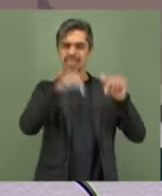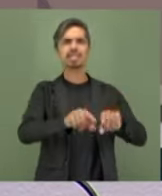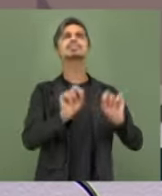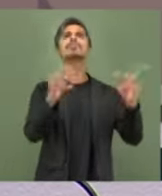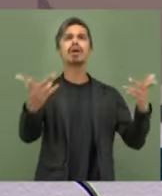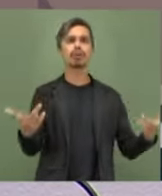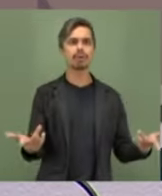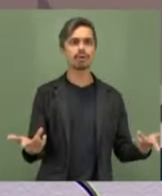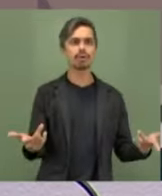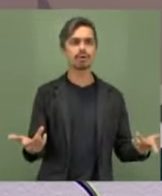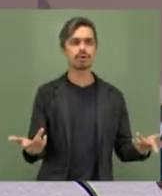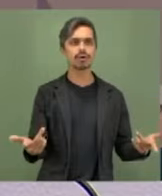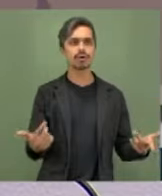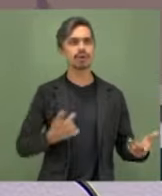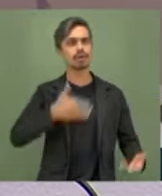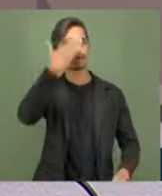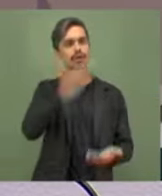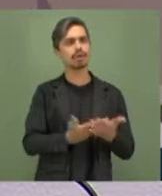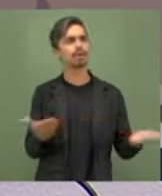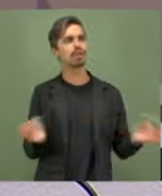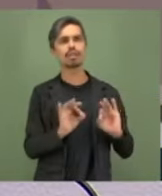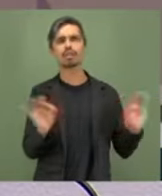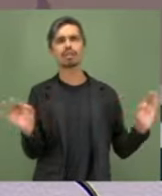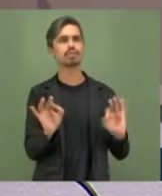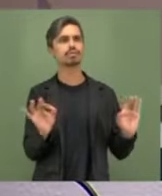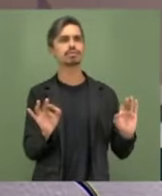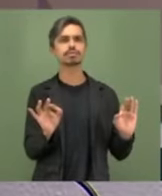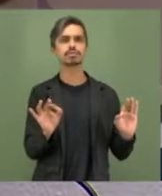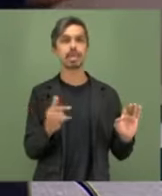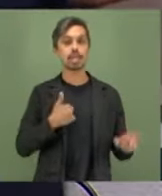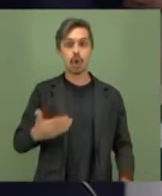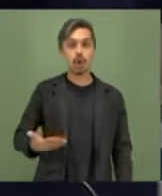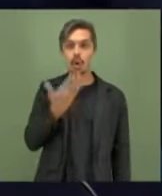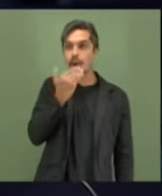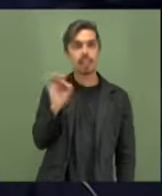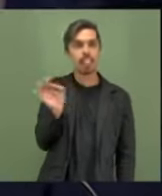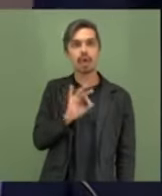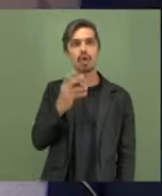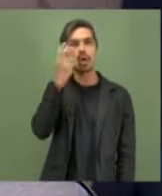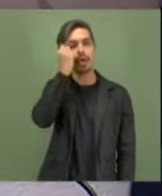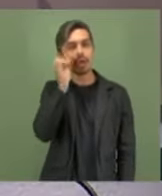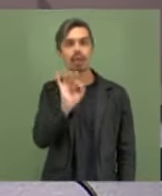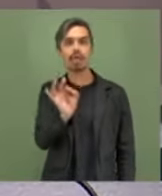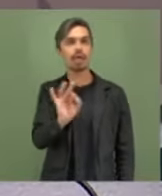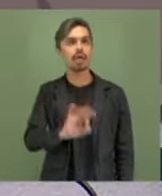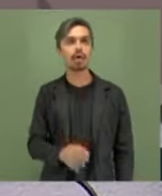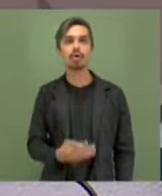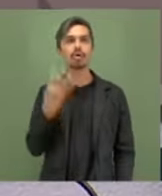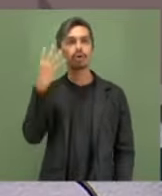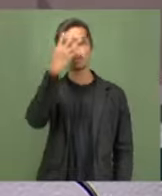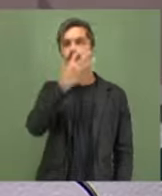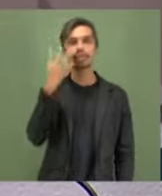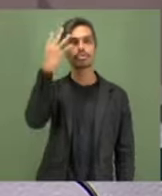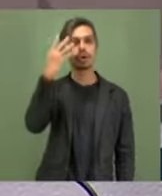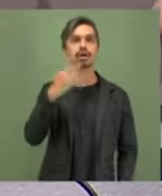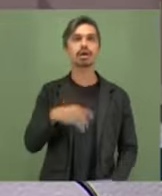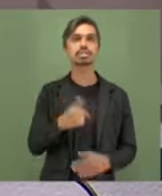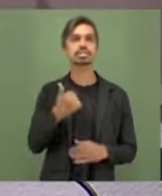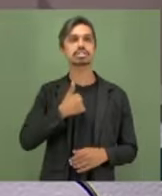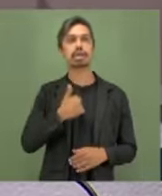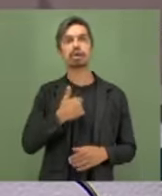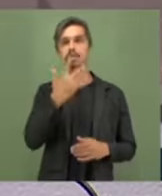Eu não estava a acreditar. E repito, em jejum, mal dormido, há 4 horas, tratado como um criminoso naquela